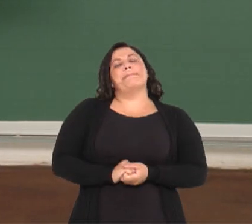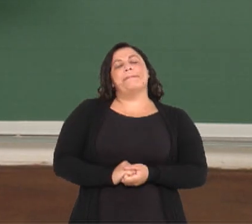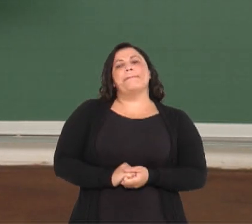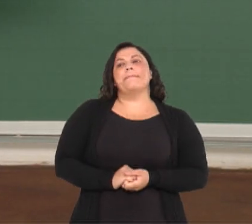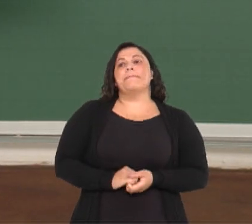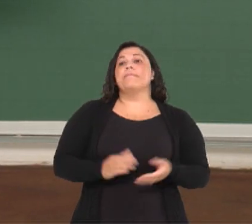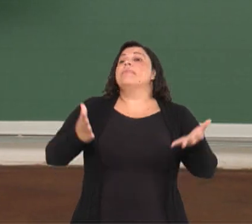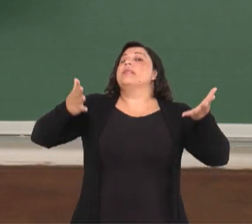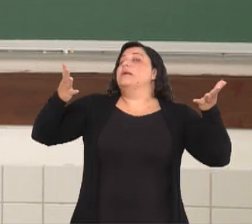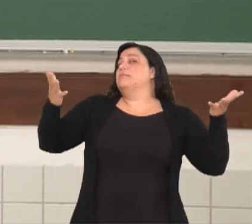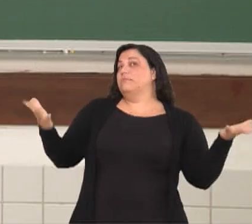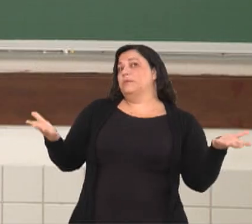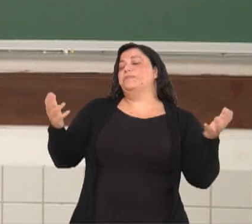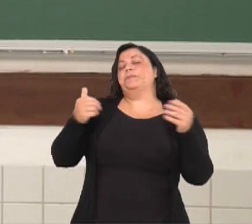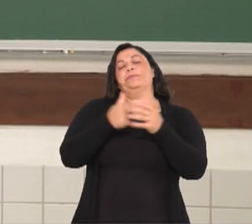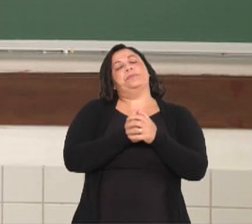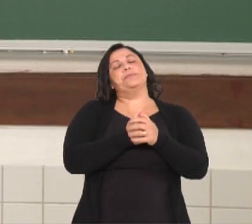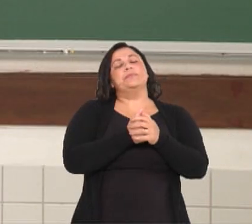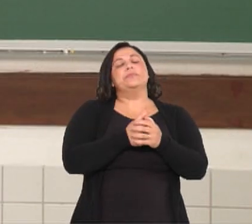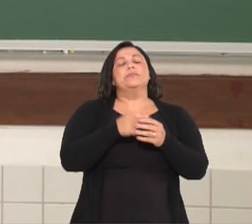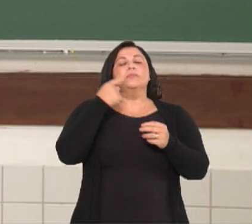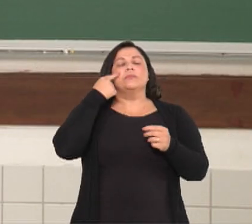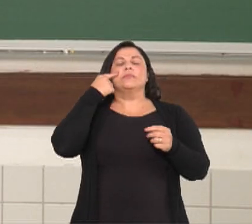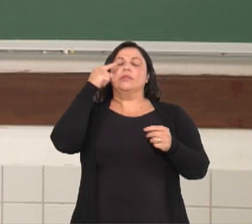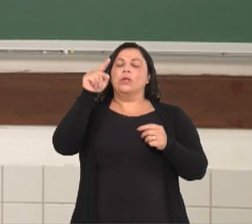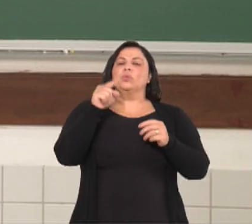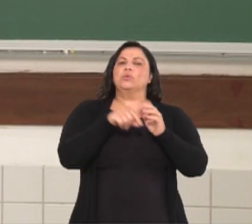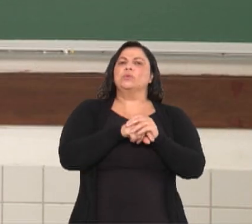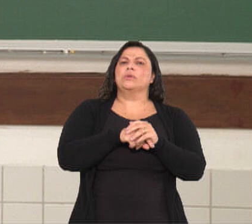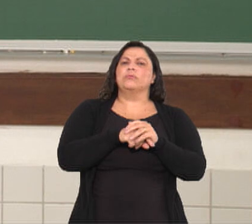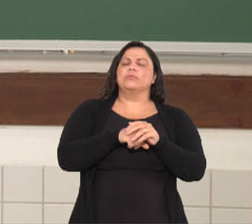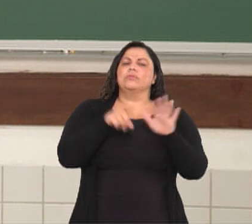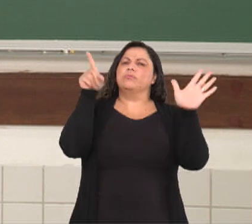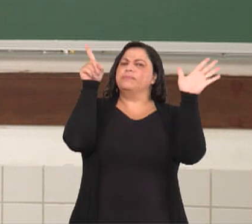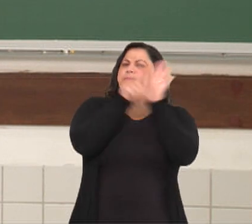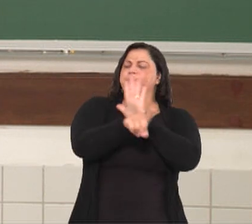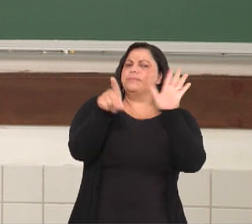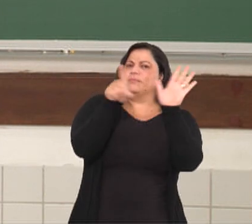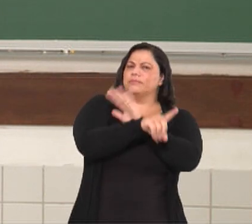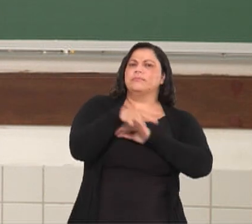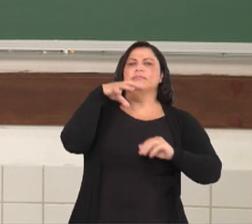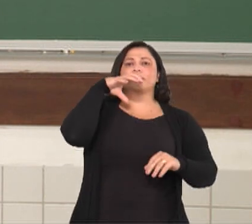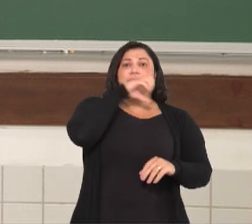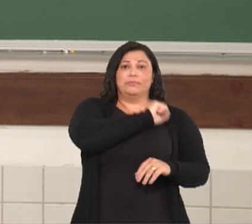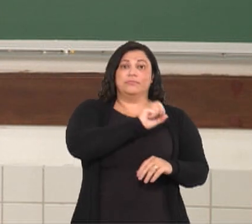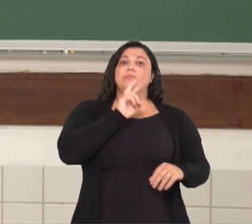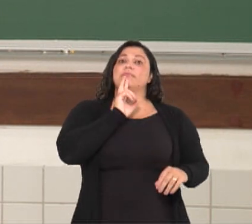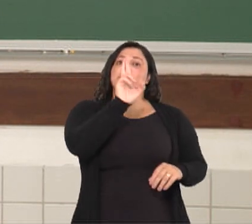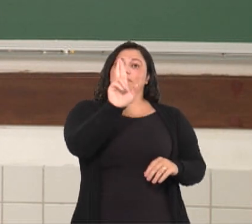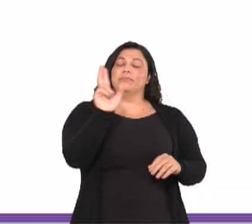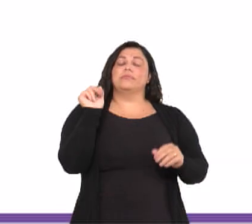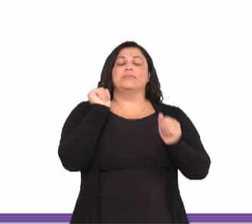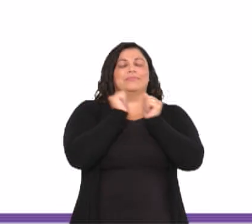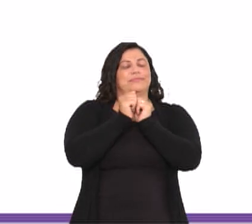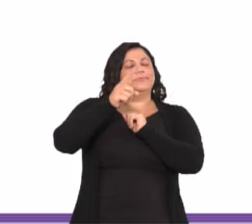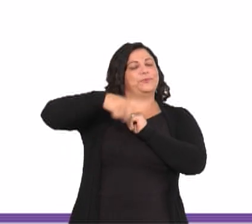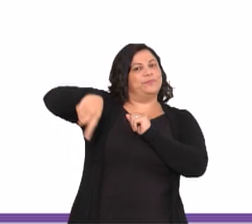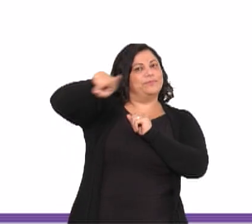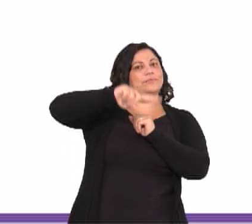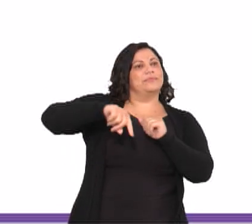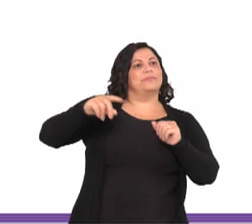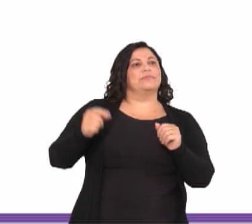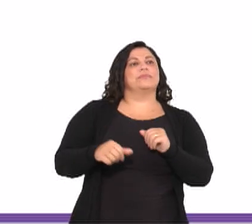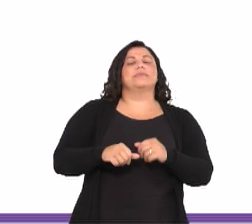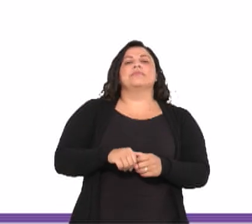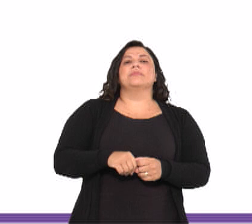Com isso, nós temos uma verificação aqui da aprendizagem, um quiz rápido para responder com vocês. Quiz número